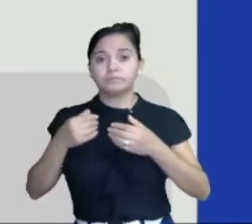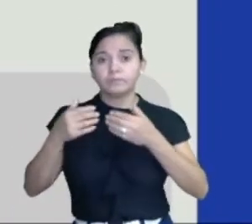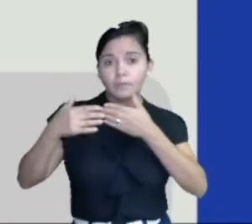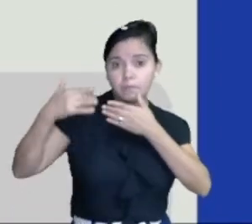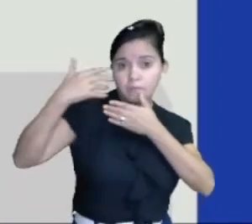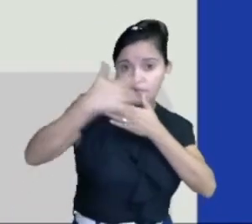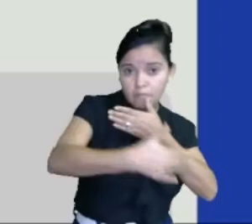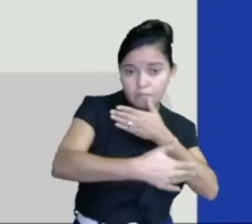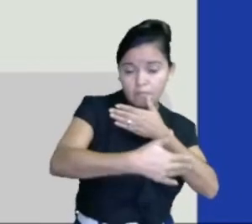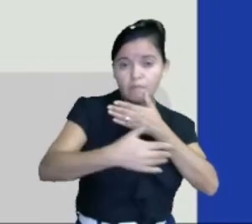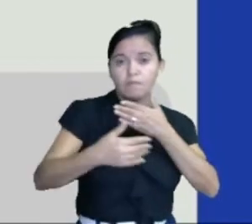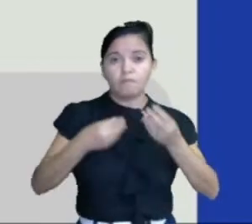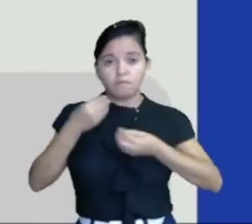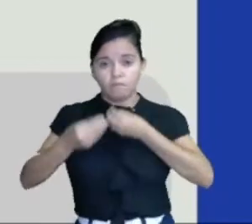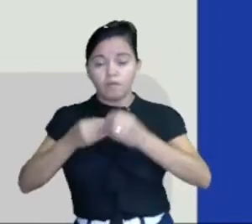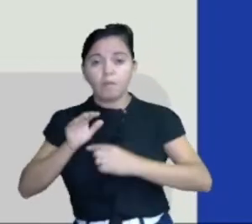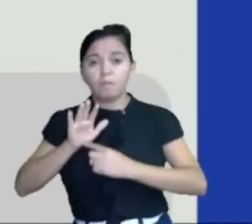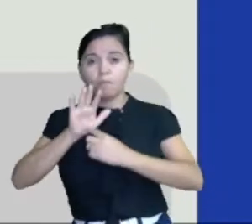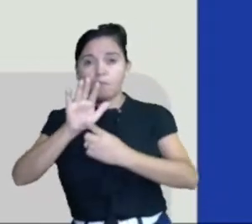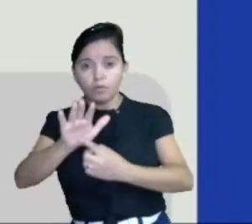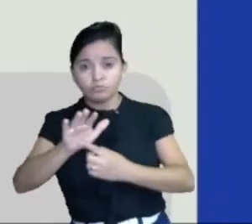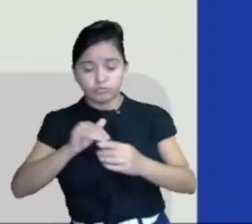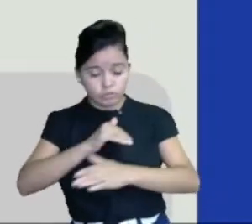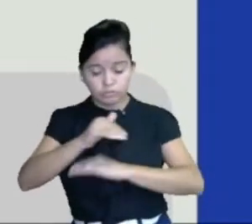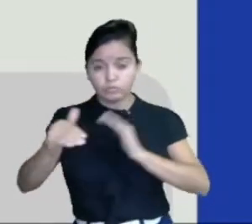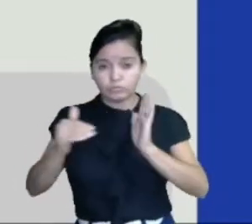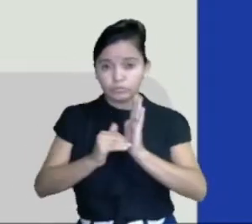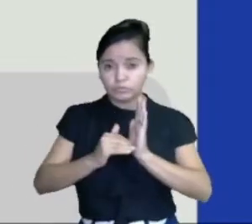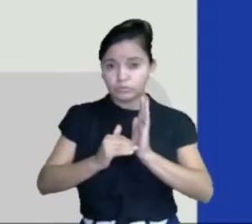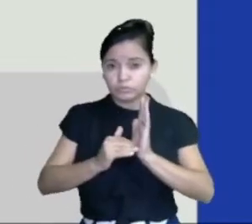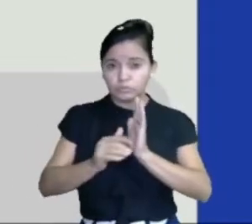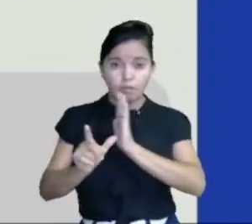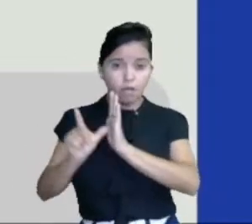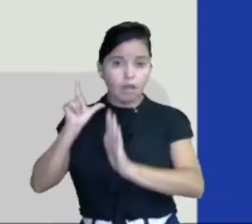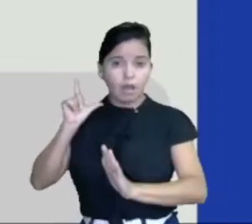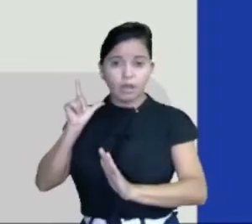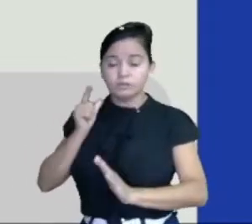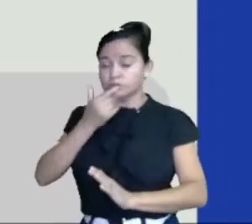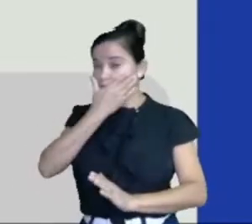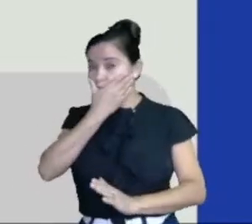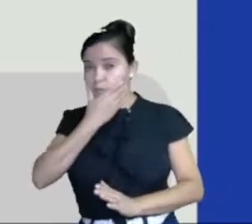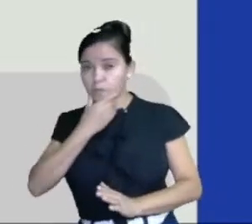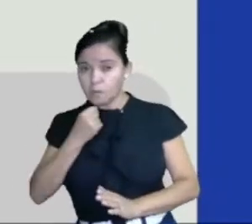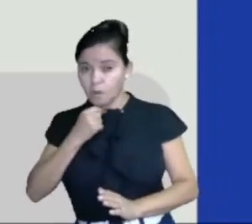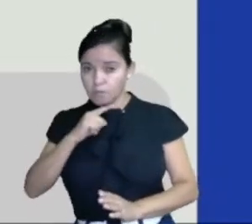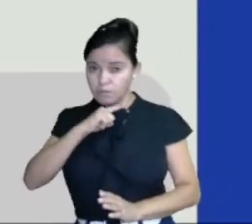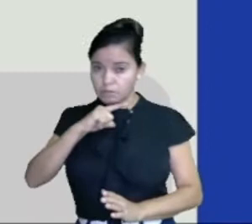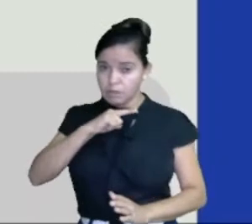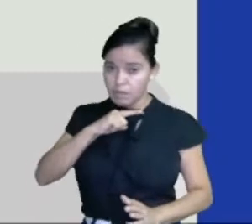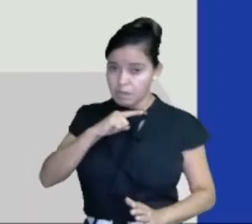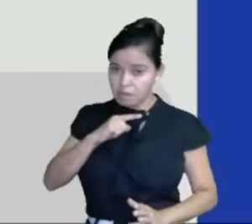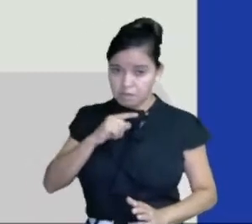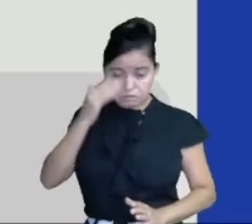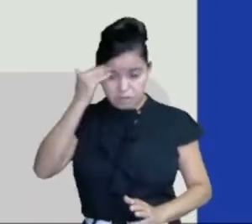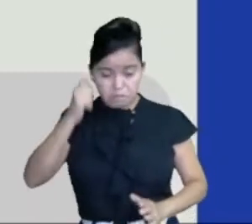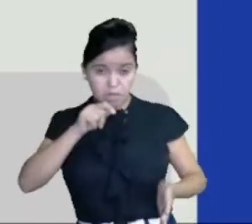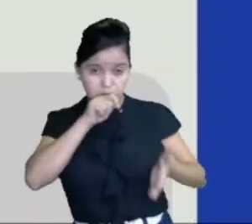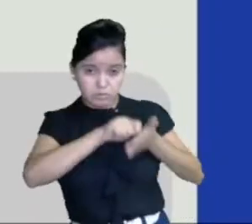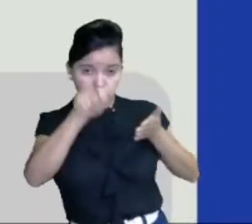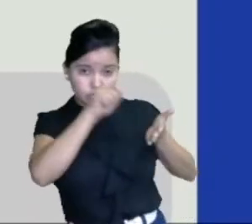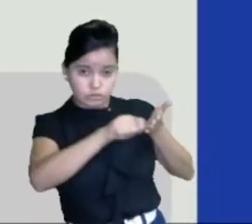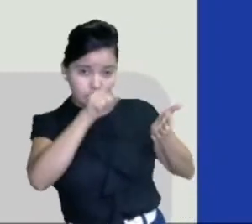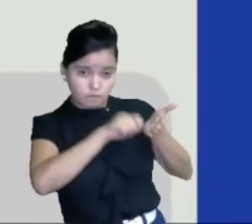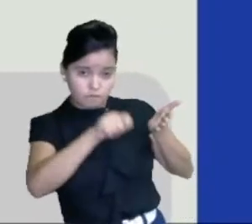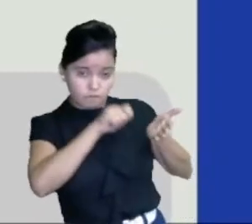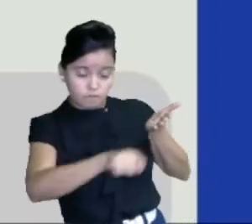marcar tudo aquilo que a gente vai estudar antes dos homens dominarem a escrita. O